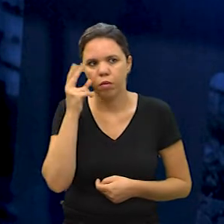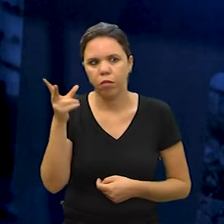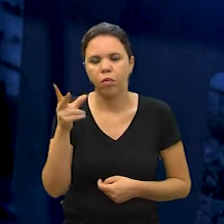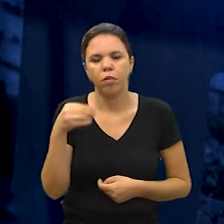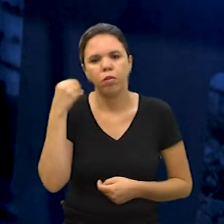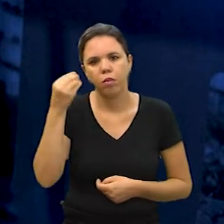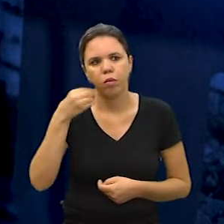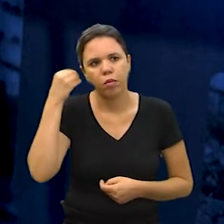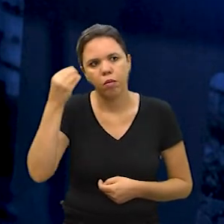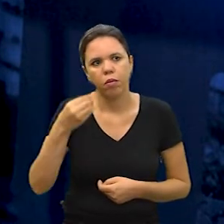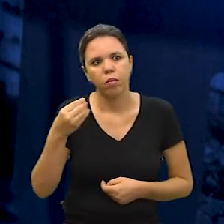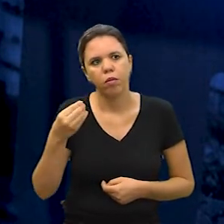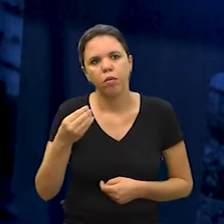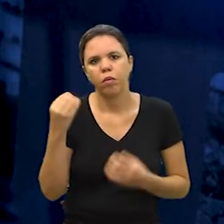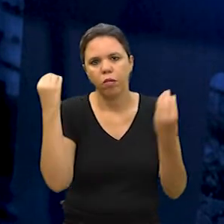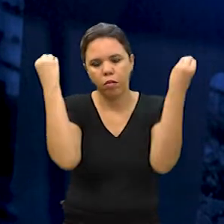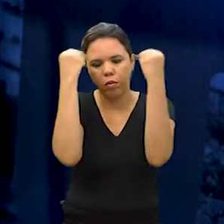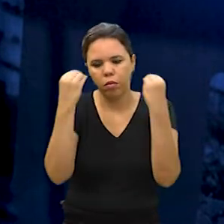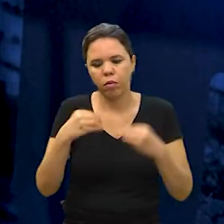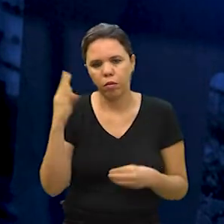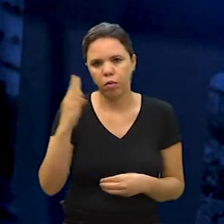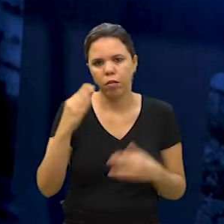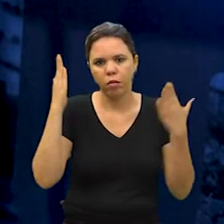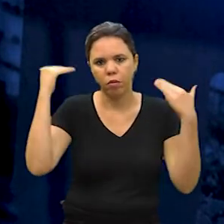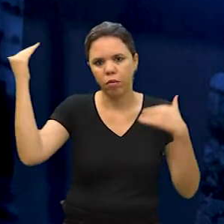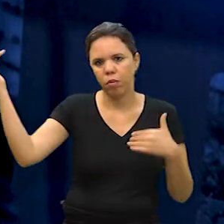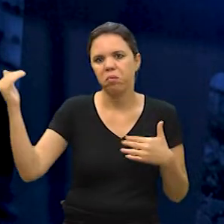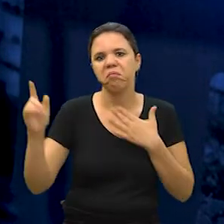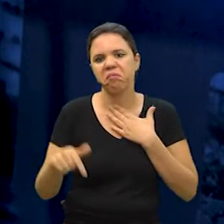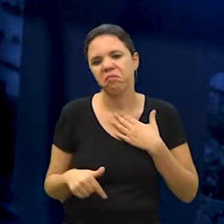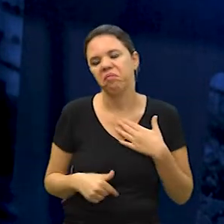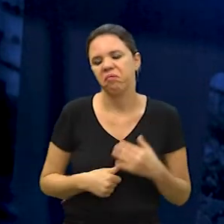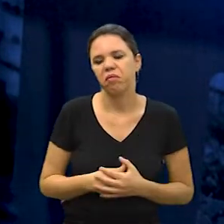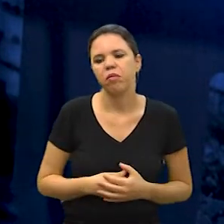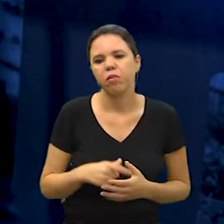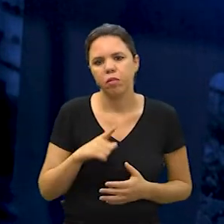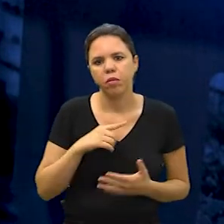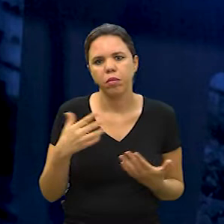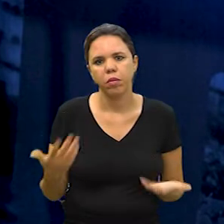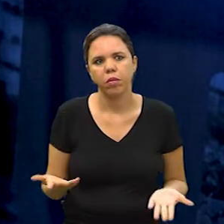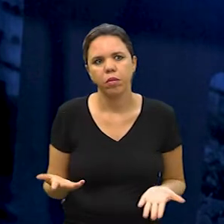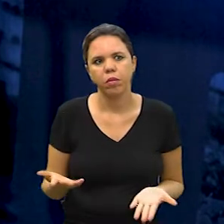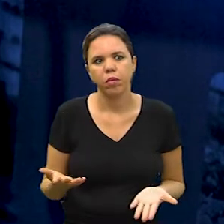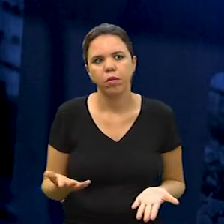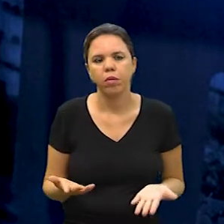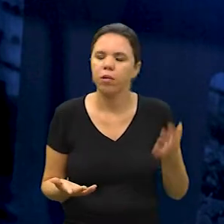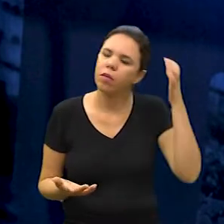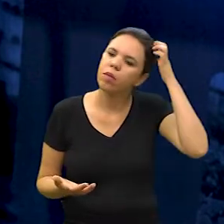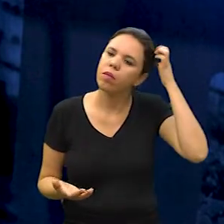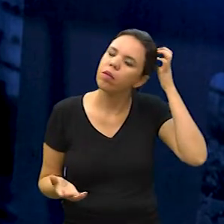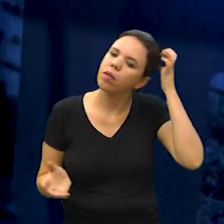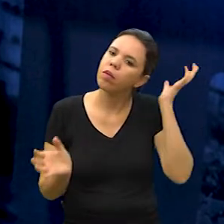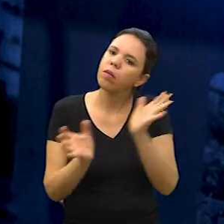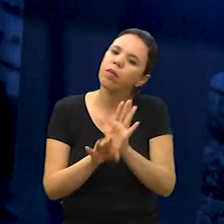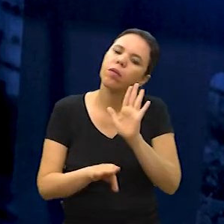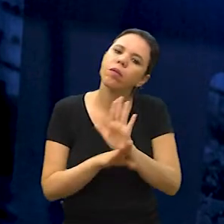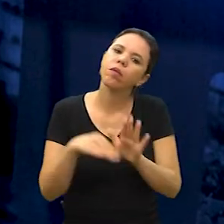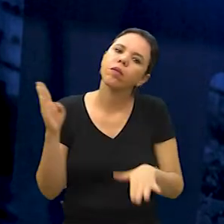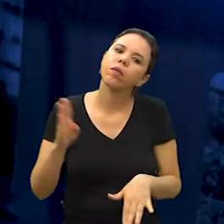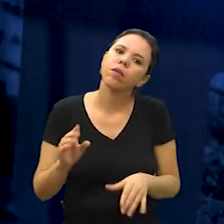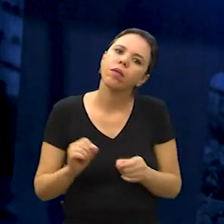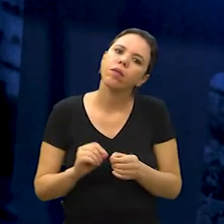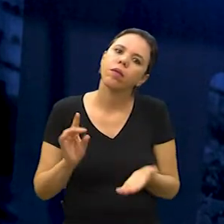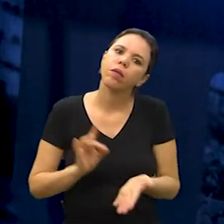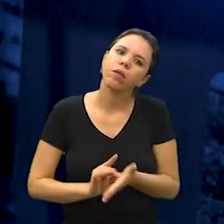expertise. Nessa área de beleza, a gente também é conhecido. Então, tem esse aspecto. A fato da comunidade ajuda muito, mas também o Brasil, o